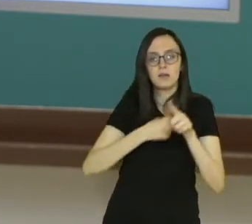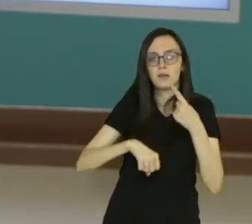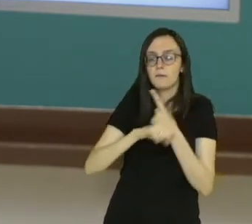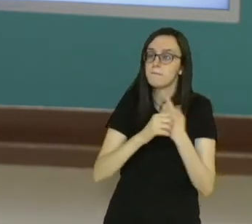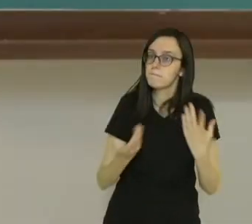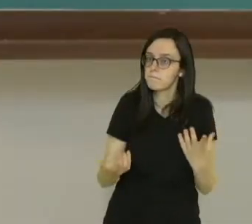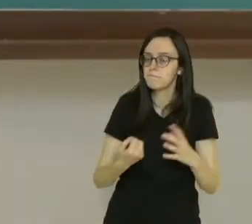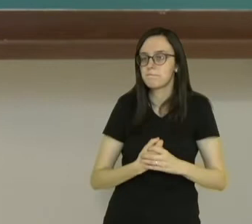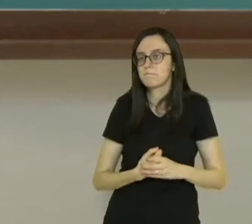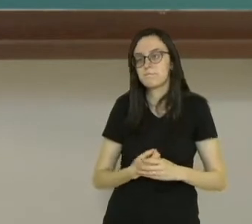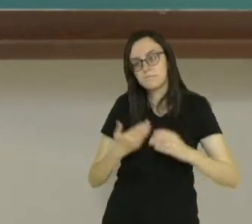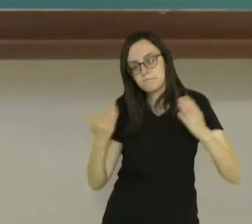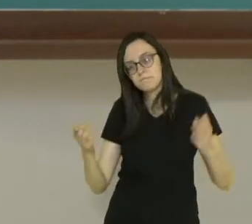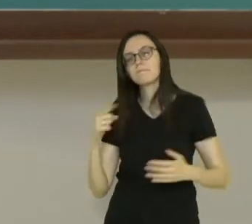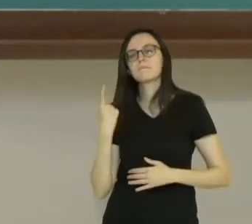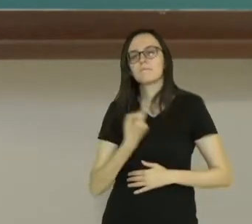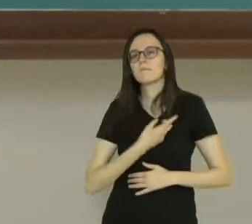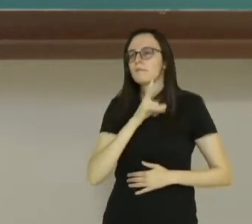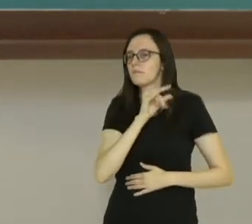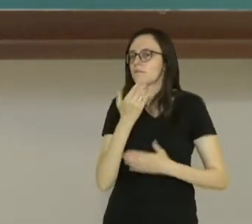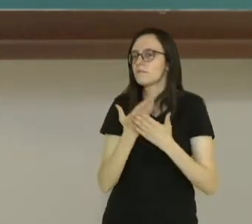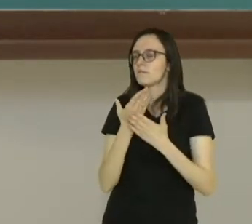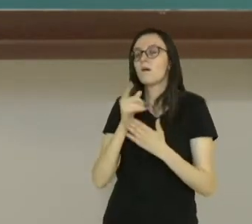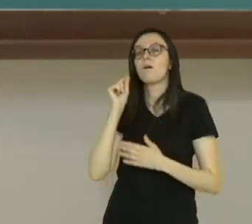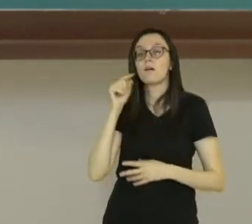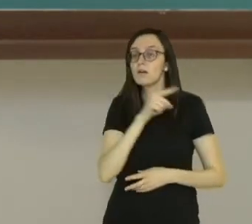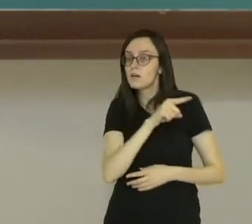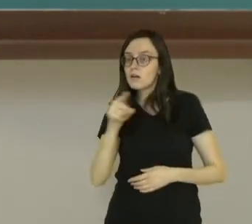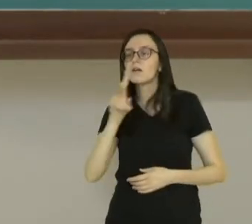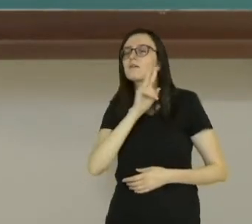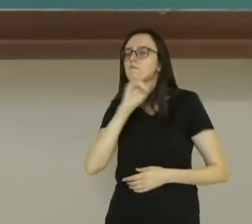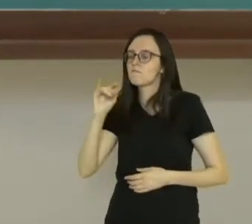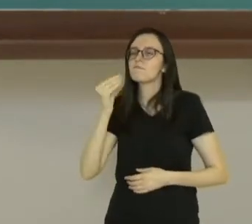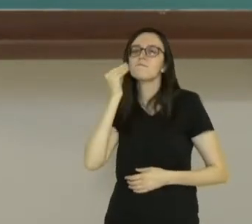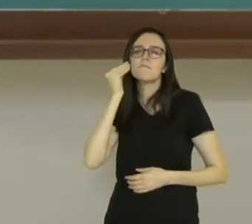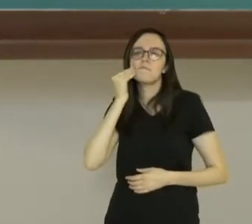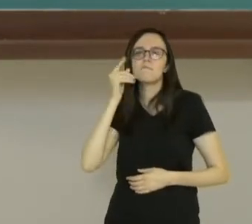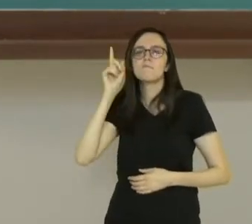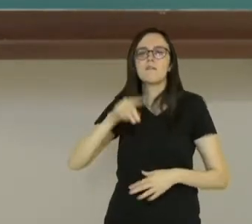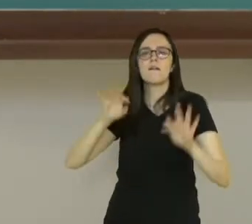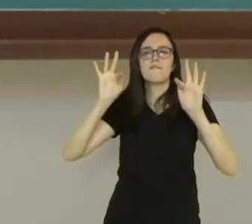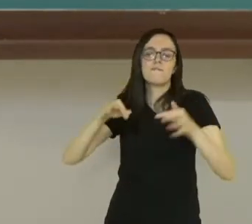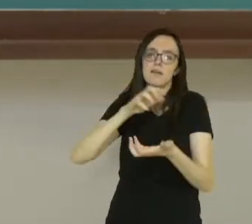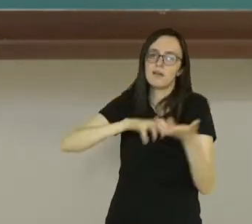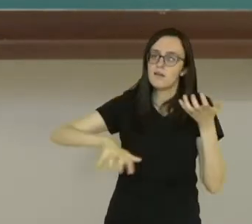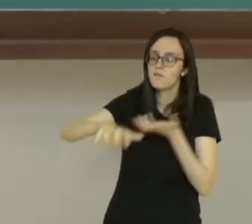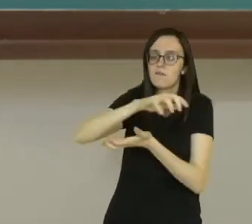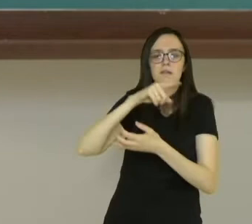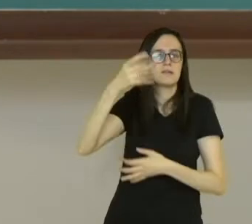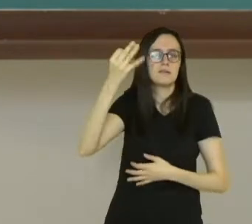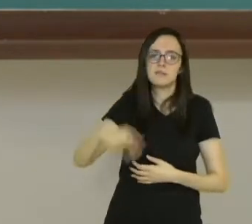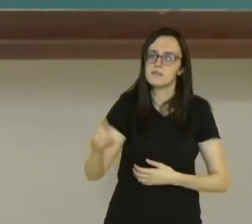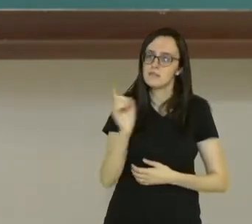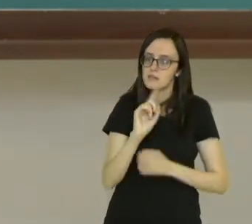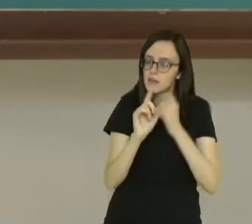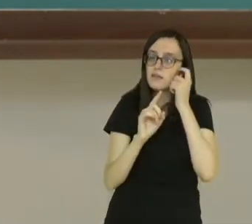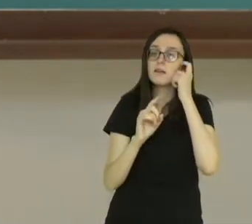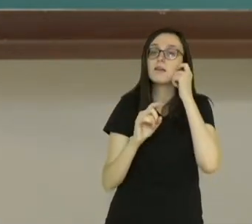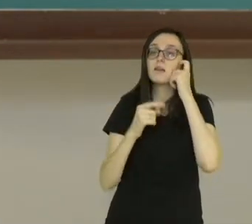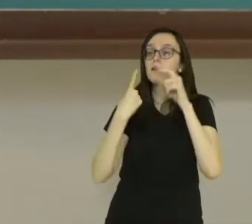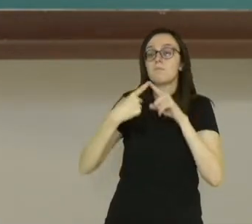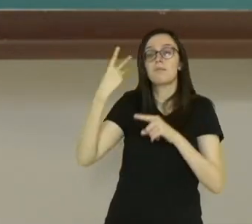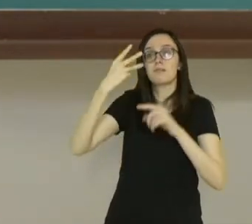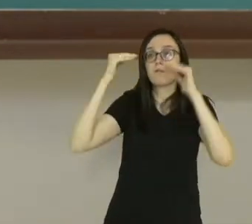igualitária? Bom, nós vamos ver que isso daí vai ter uma tentativa de fim da Revolução. Não vai dar certo porque o